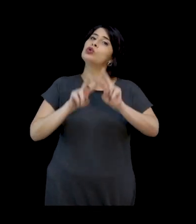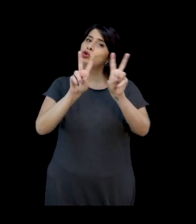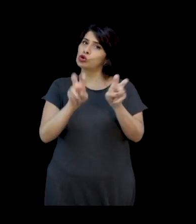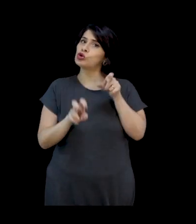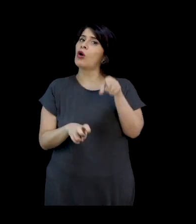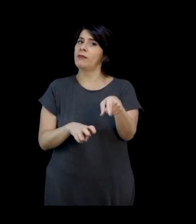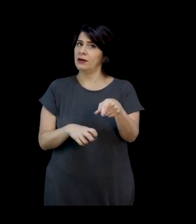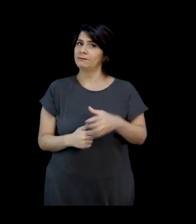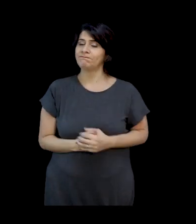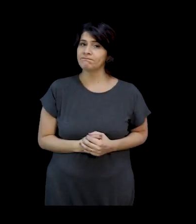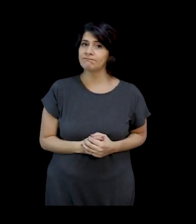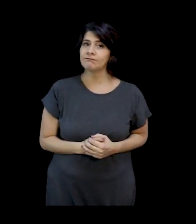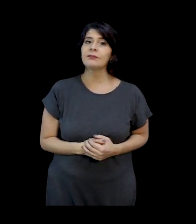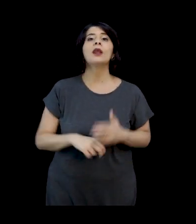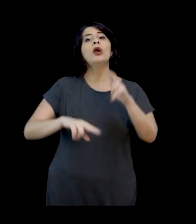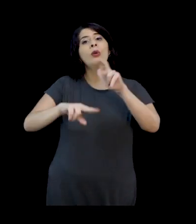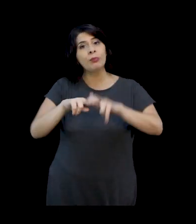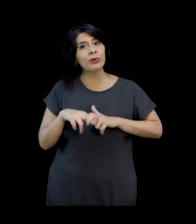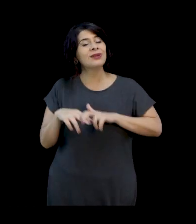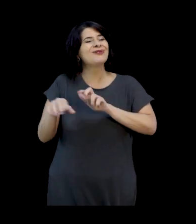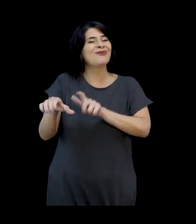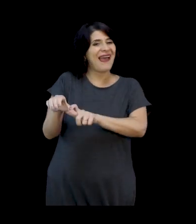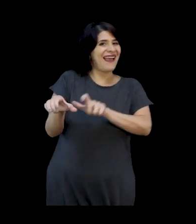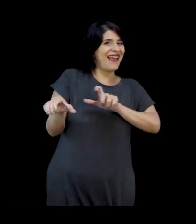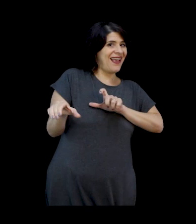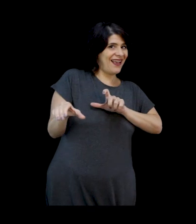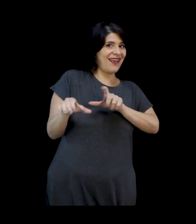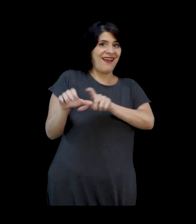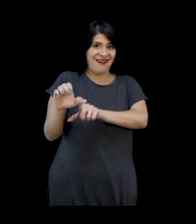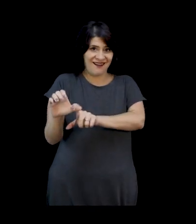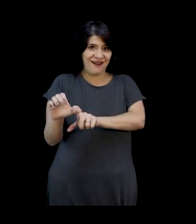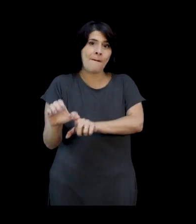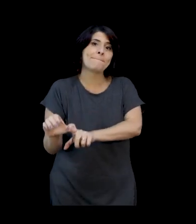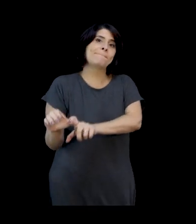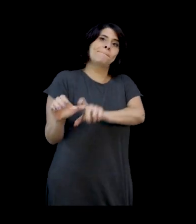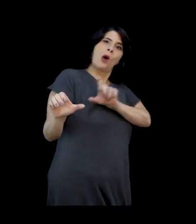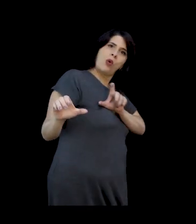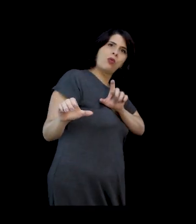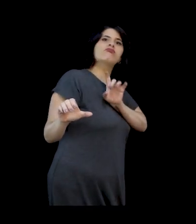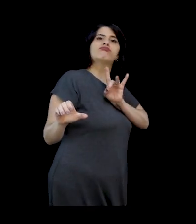ele. Nesse sentido, essa ideia de emancipação,